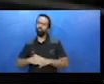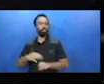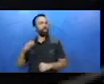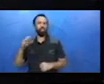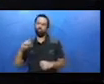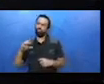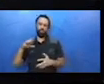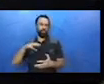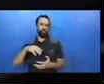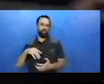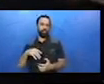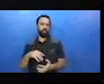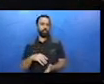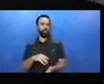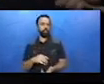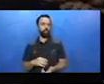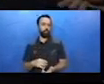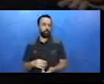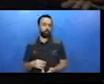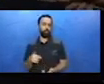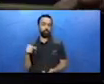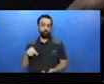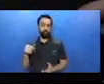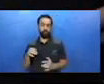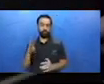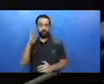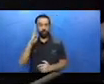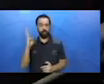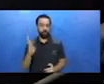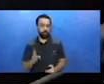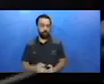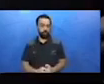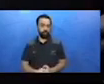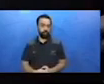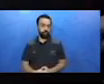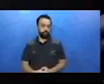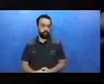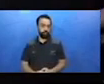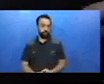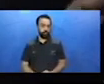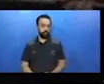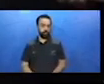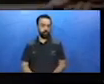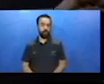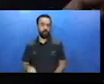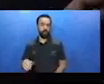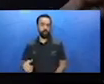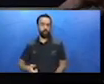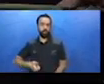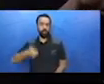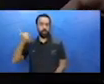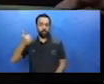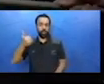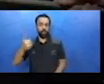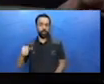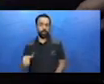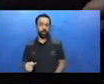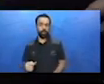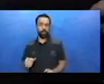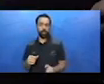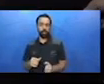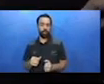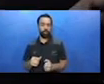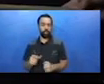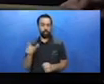maiores atletas brasileiros. Ele possui 3 medalhas olímpicas, ele tem uma medalha de ouro. Ele é o primeiro atleta brasileiro que conseguiu uma medalha de ouro em uma